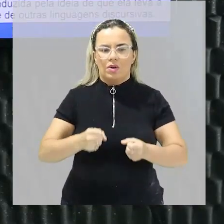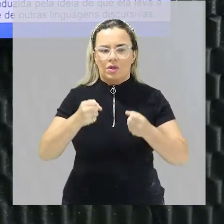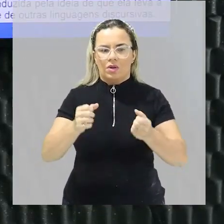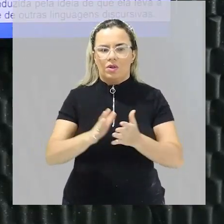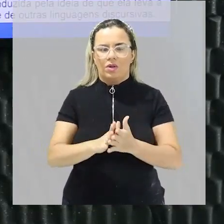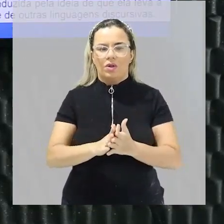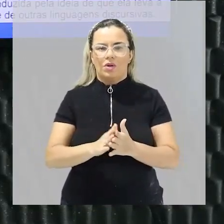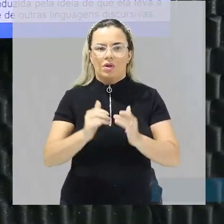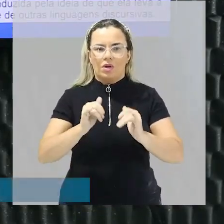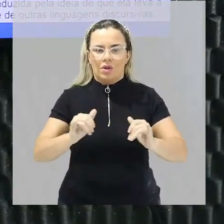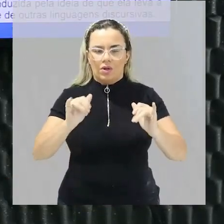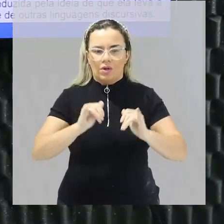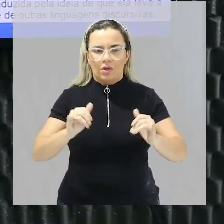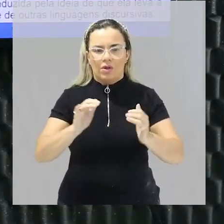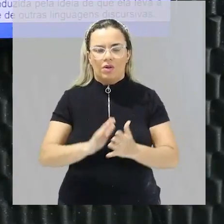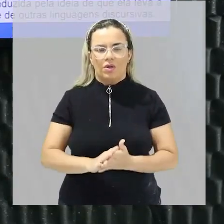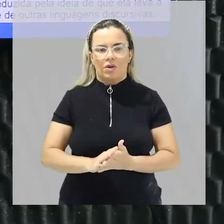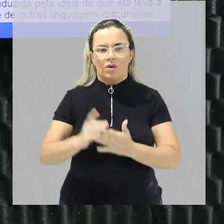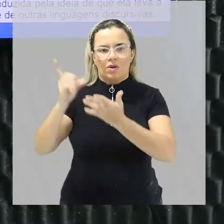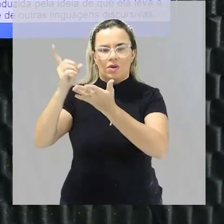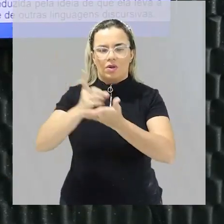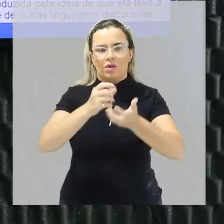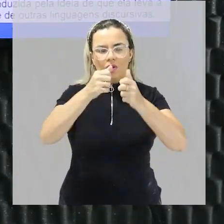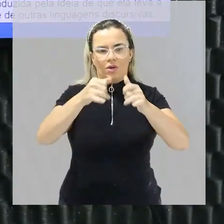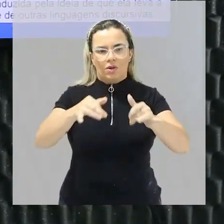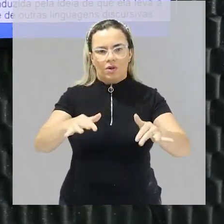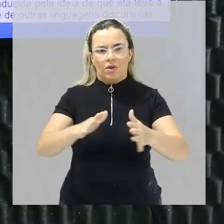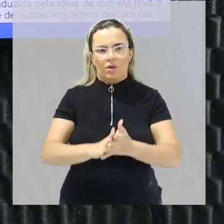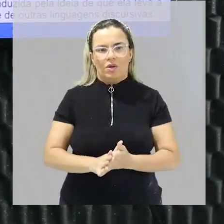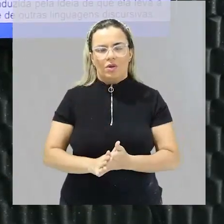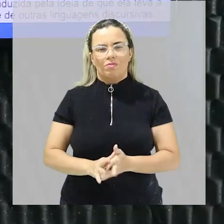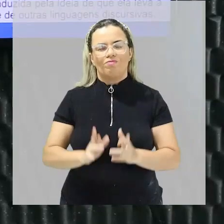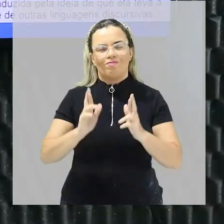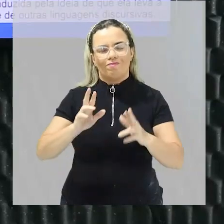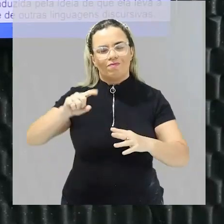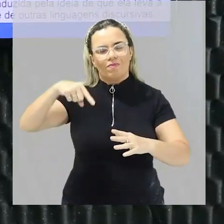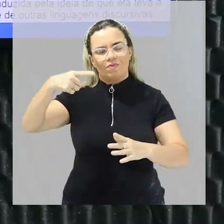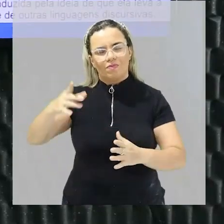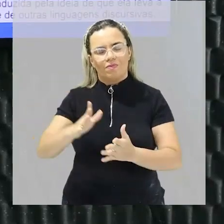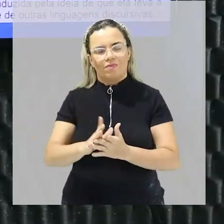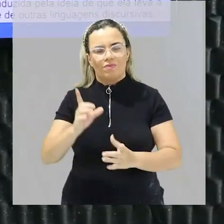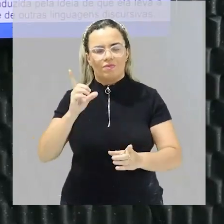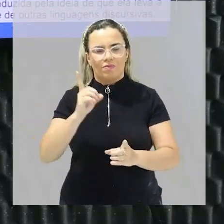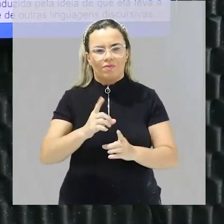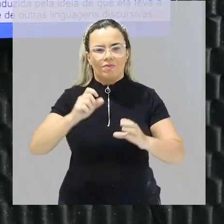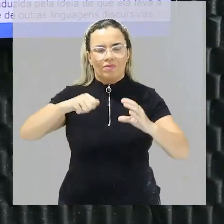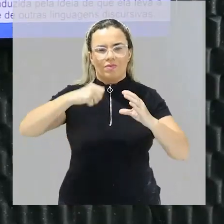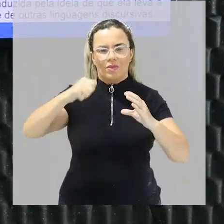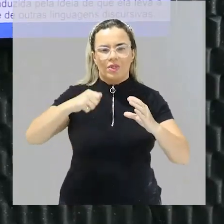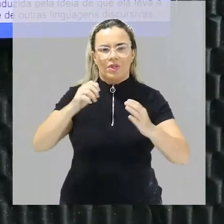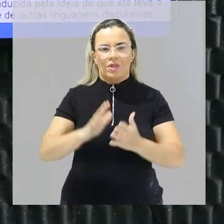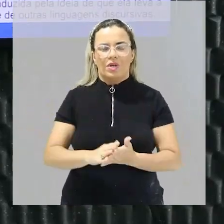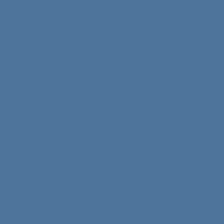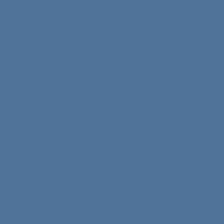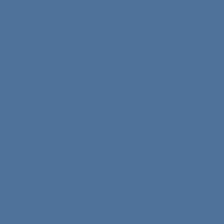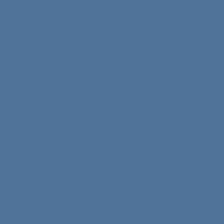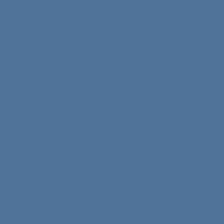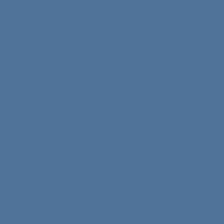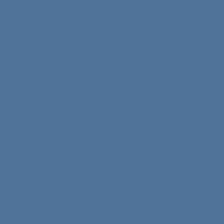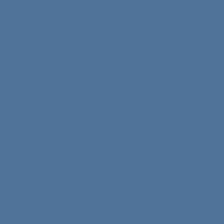vocês. Fiquem com Deus. Espero vocês aqui na próxima videoaula com mais exercícios e mais reflexões filosóficas.